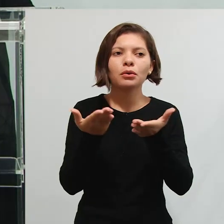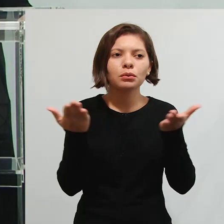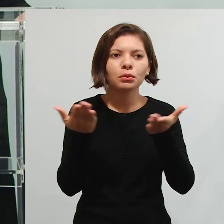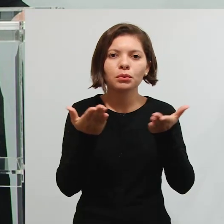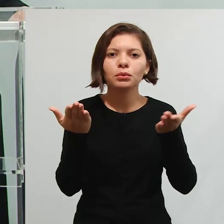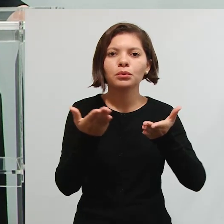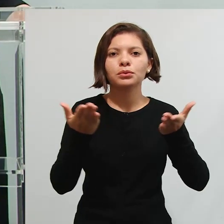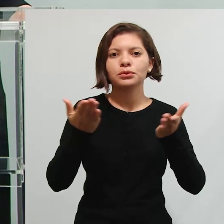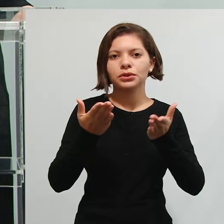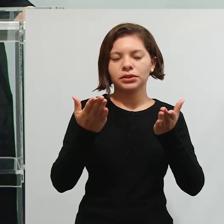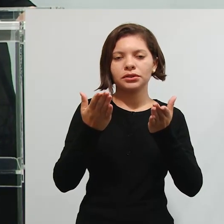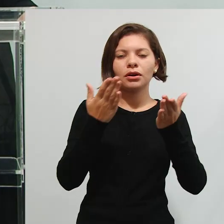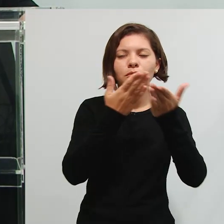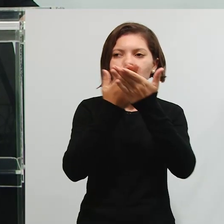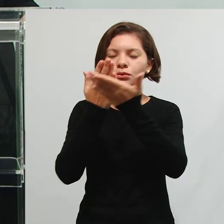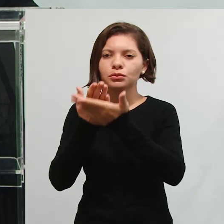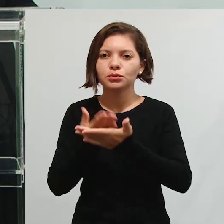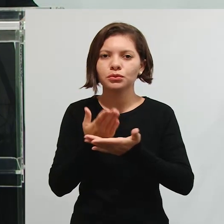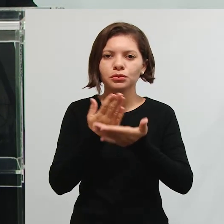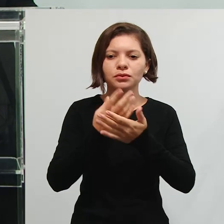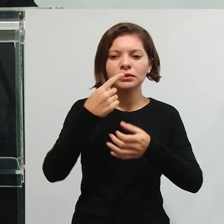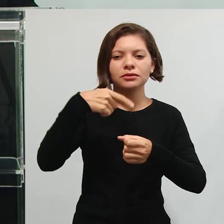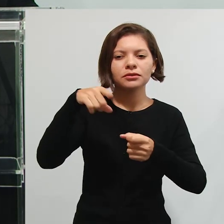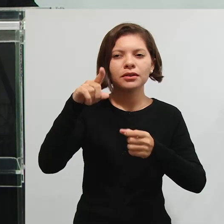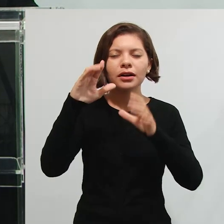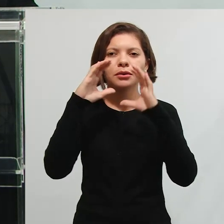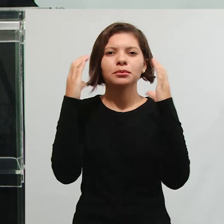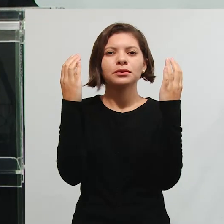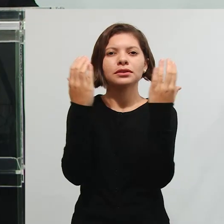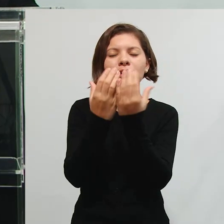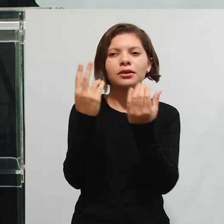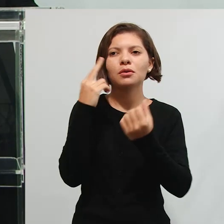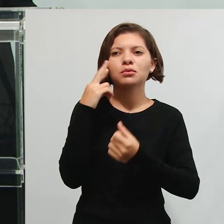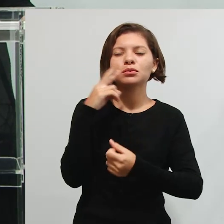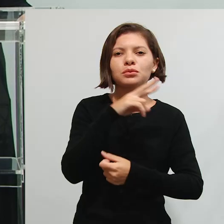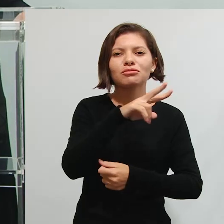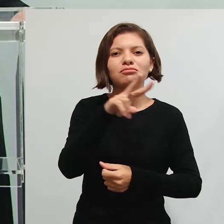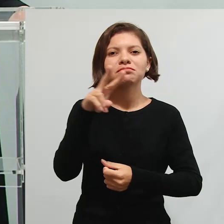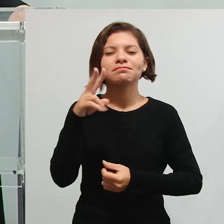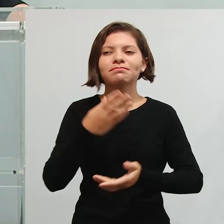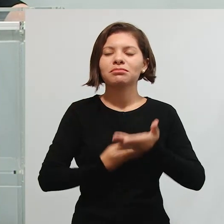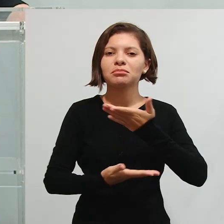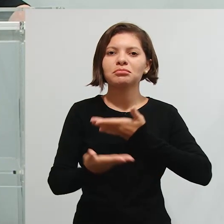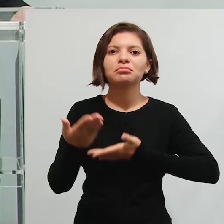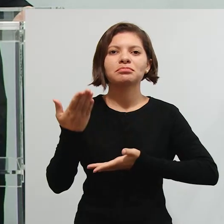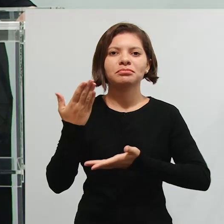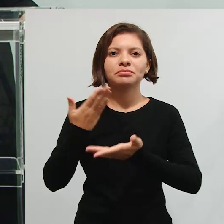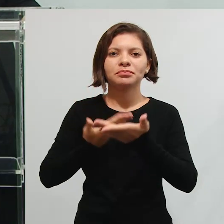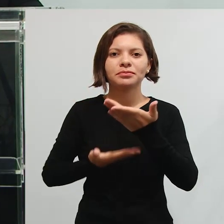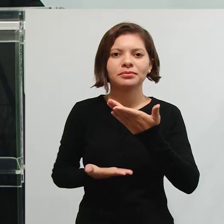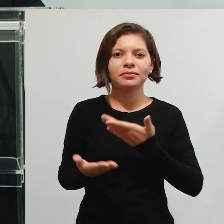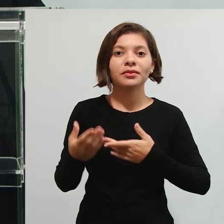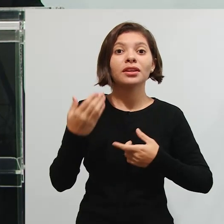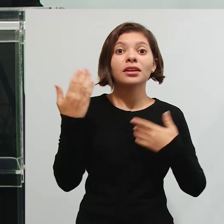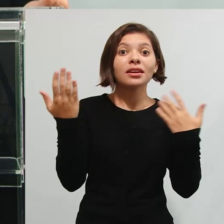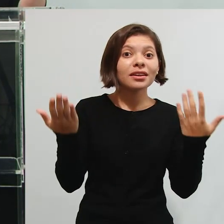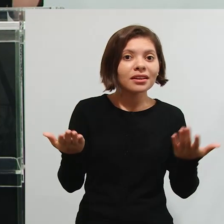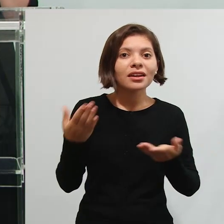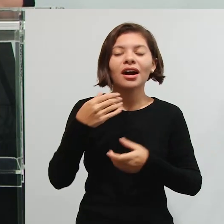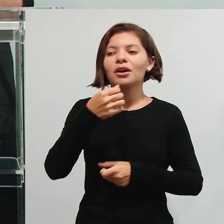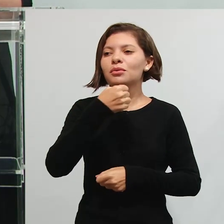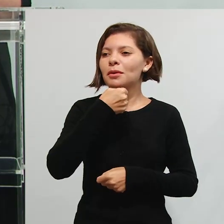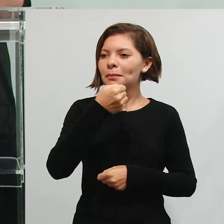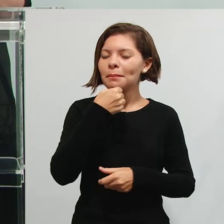observando naqu naquele estudo né Você vai para lá e fica lá fazendo essa observação participante e vai